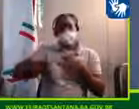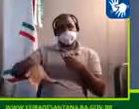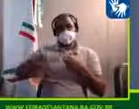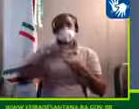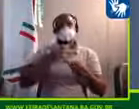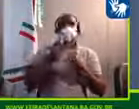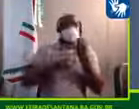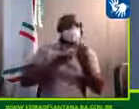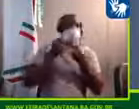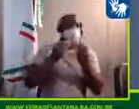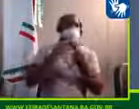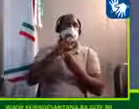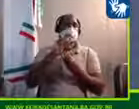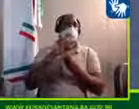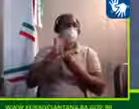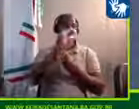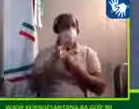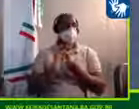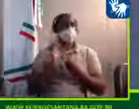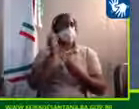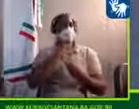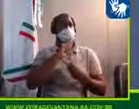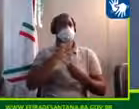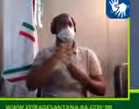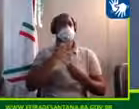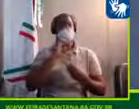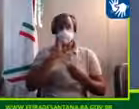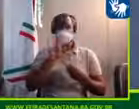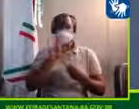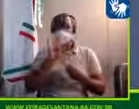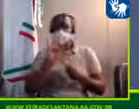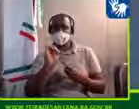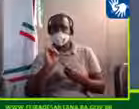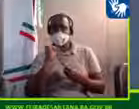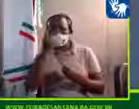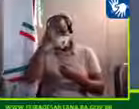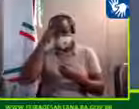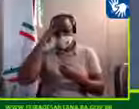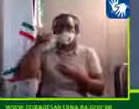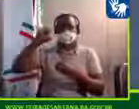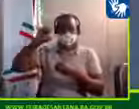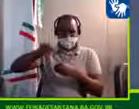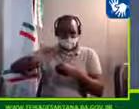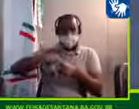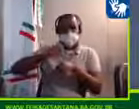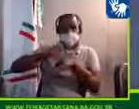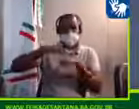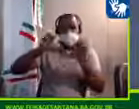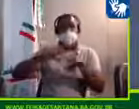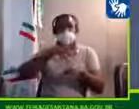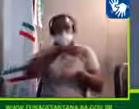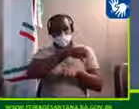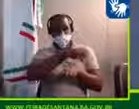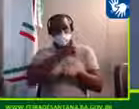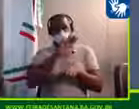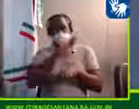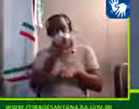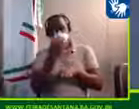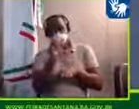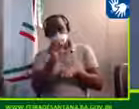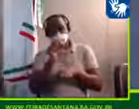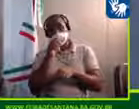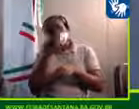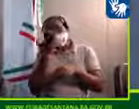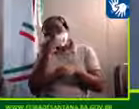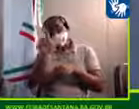temos 50% de ocupação nos leitos de UTI, 9 dos 18 estão ocupados neste momento,